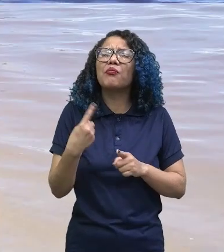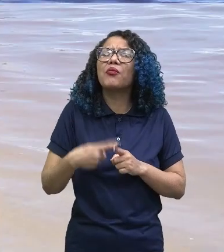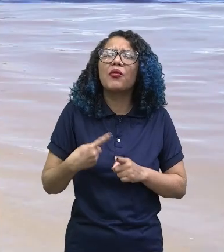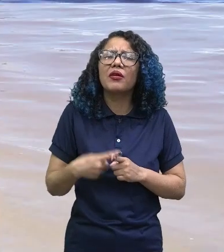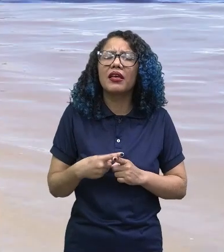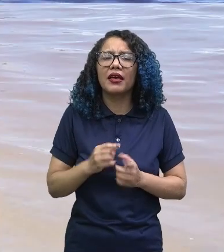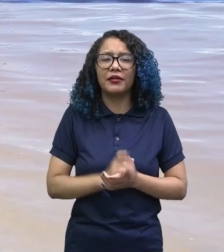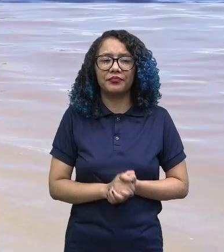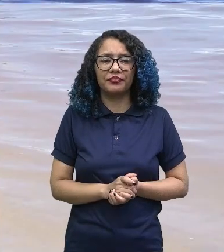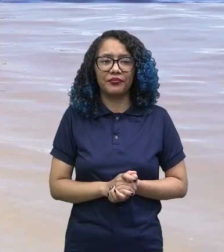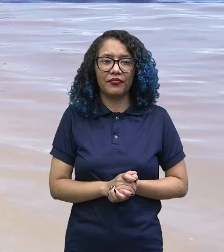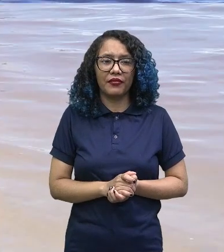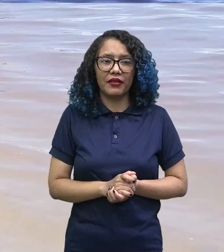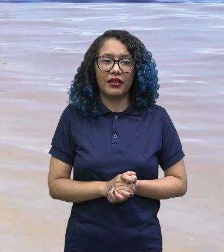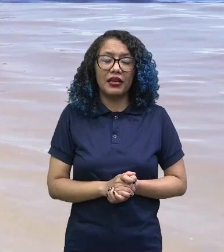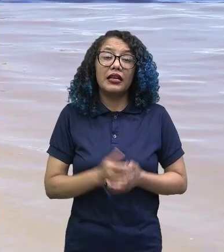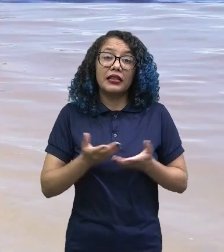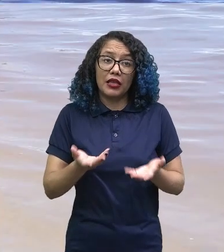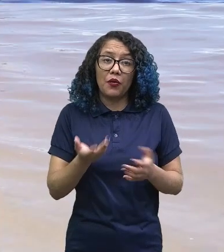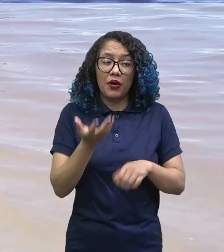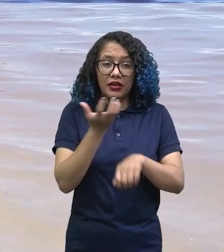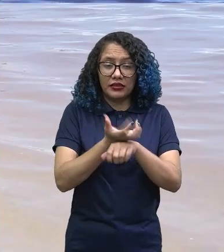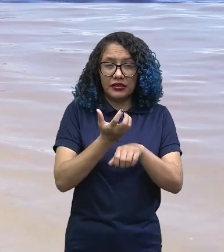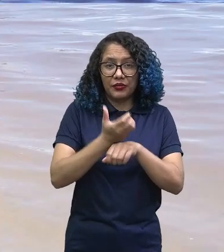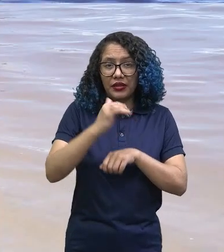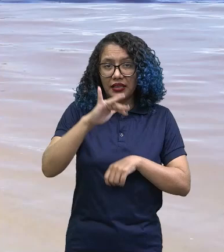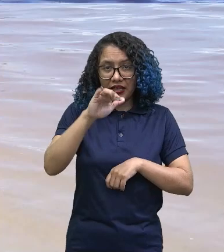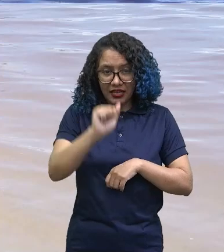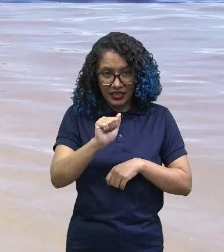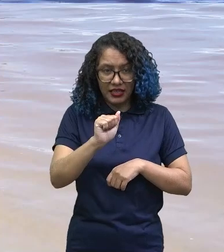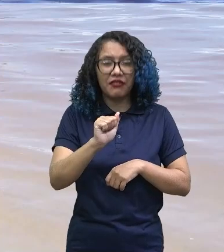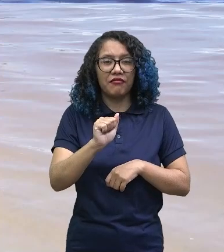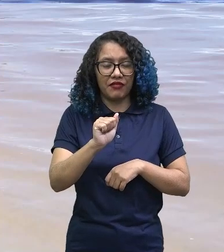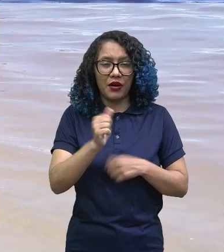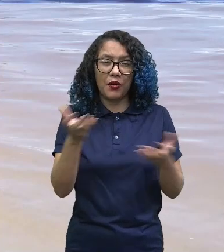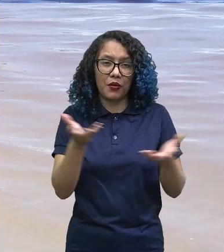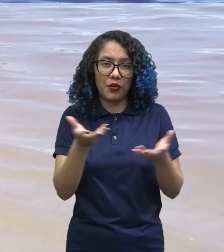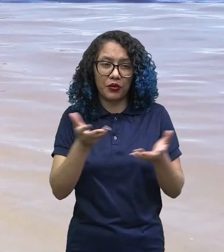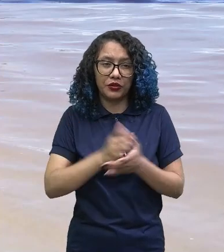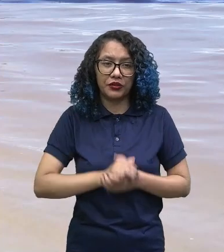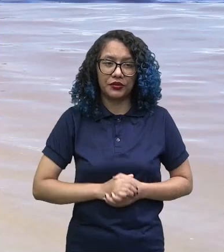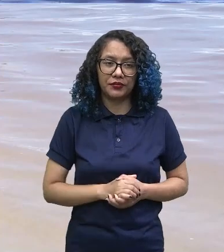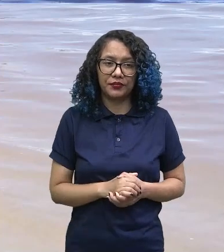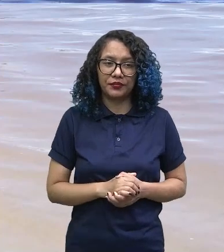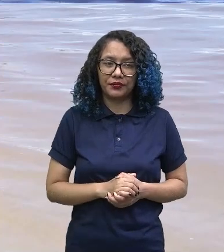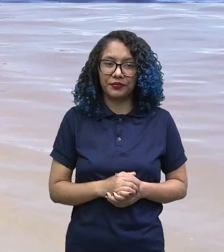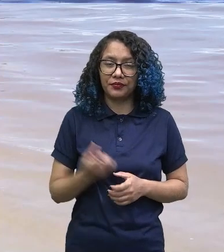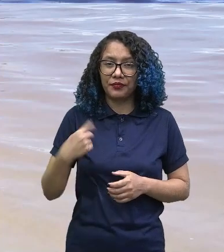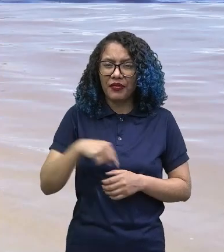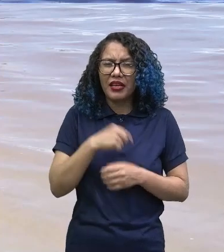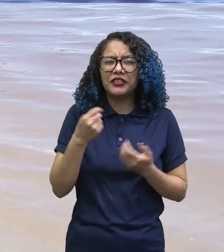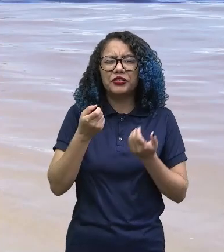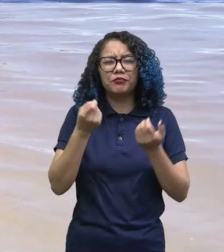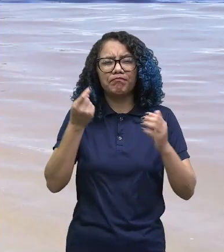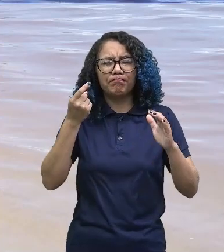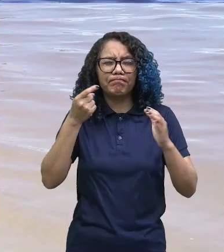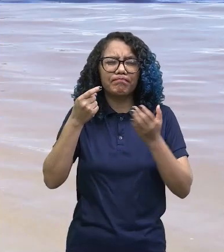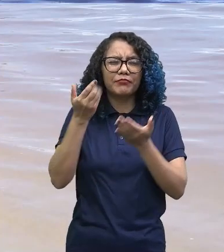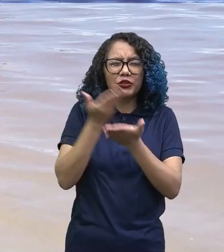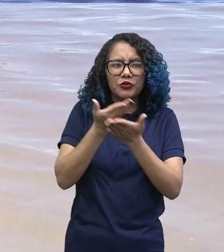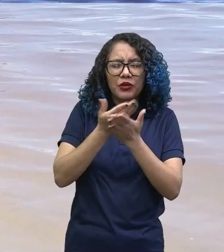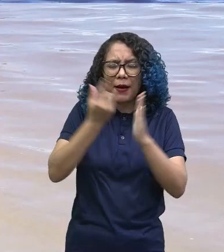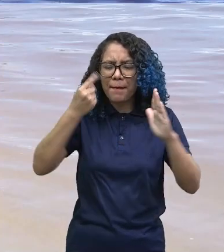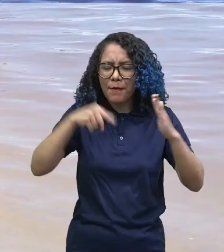aqui uma unidade de aprofundamento, né? Essa IFA, justamente, né? Para a gente mergulhar um pouco mais, né?